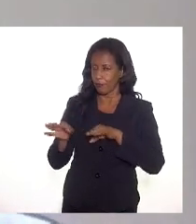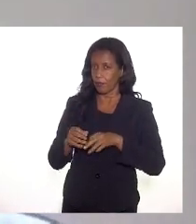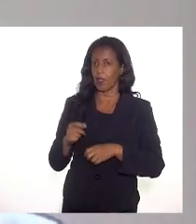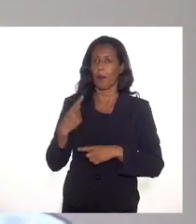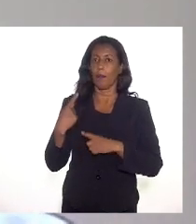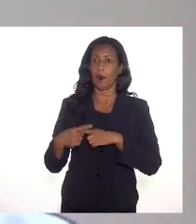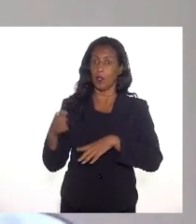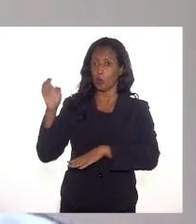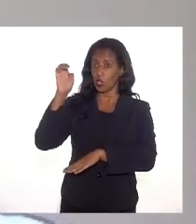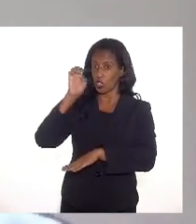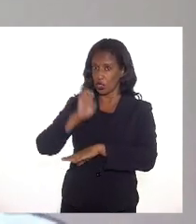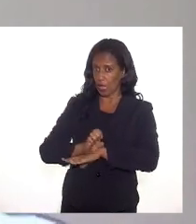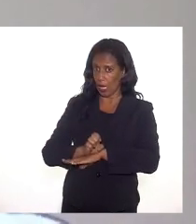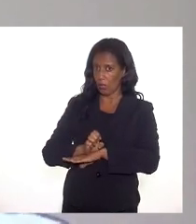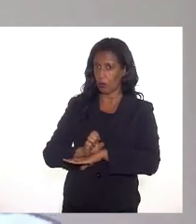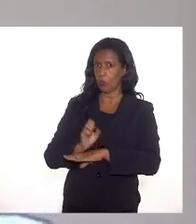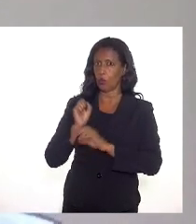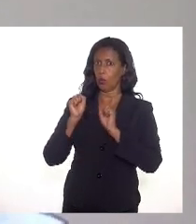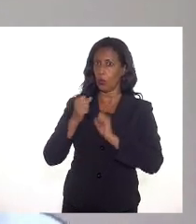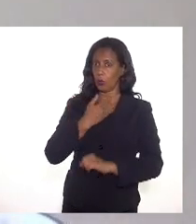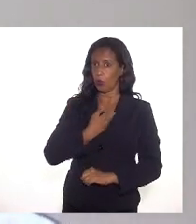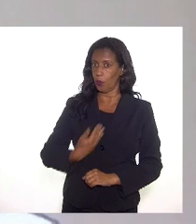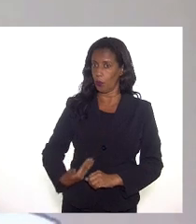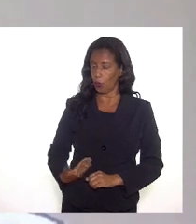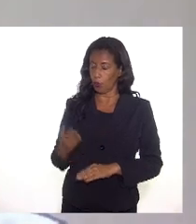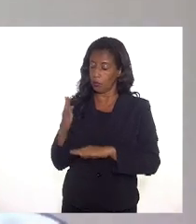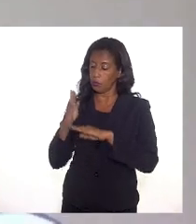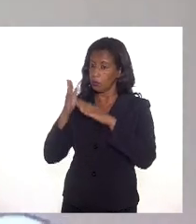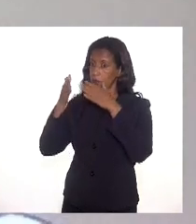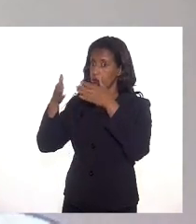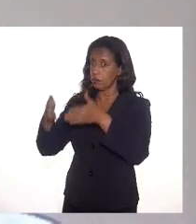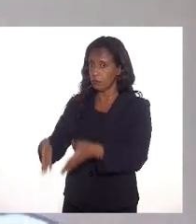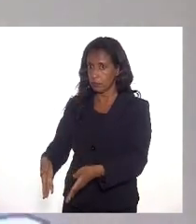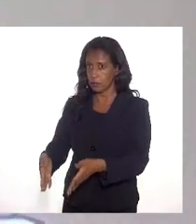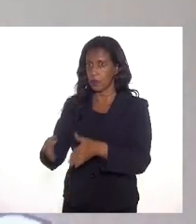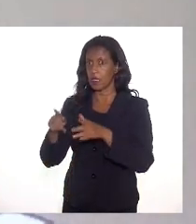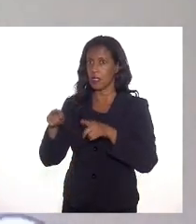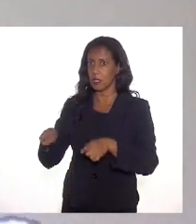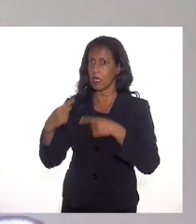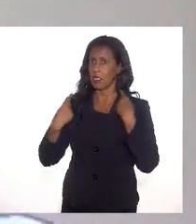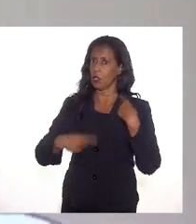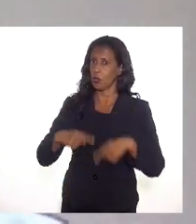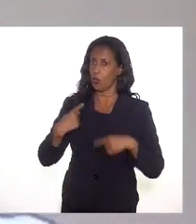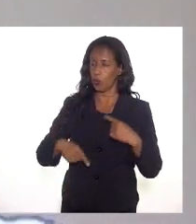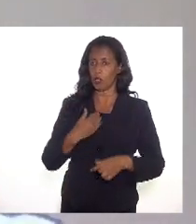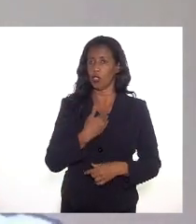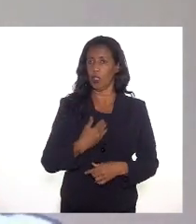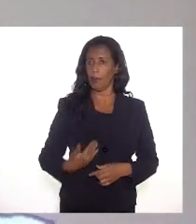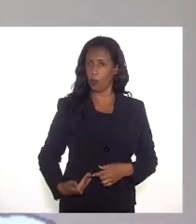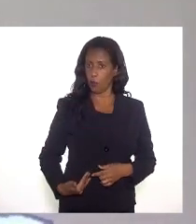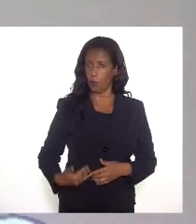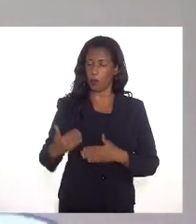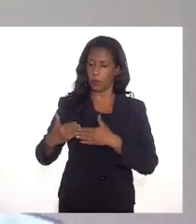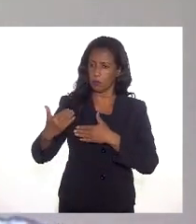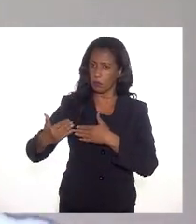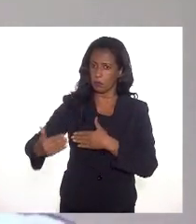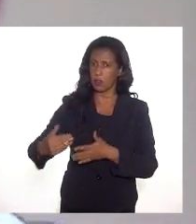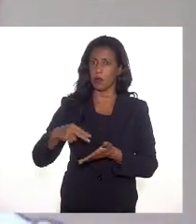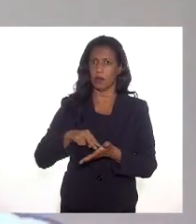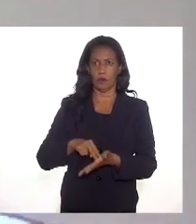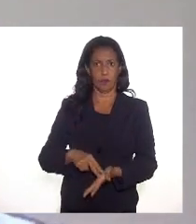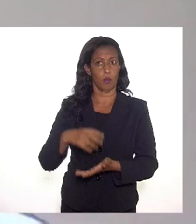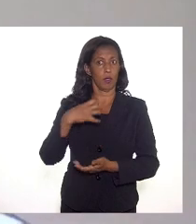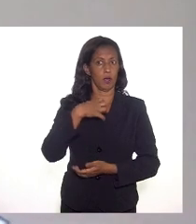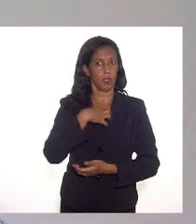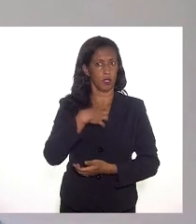e do poder público nesses territórios se dê através de políticas públicas duradouras e consistentes e nesse